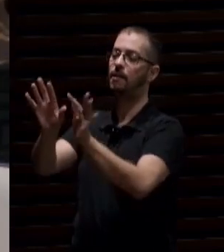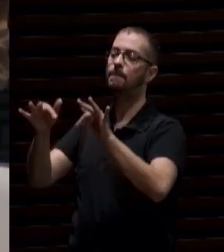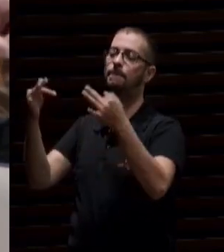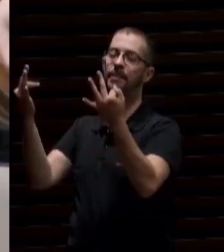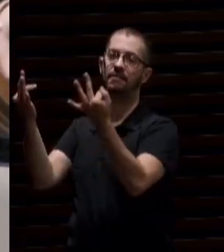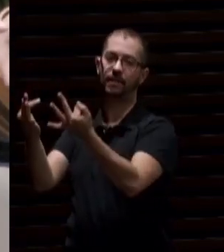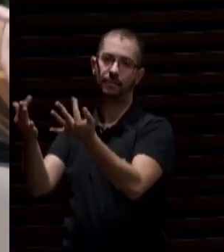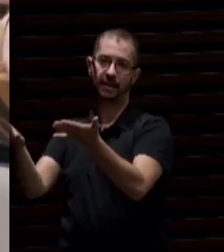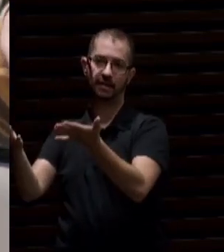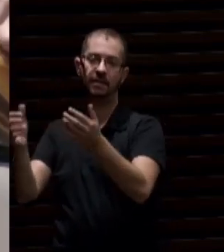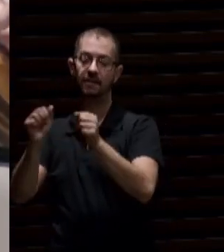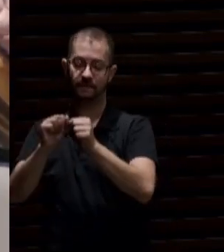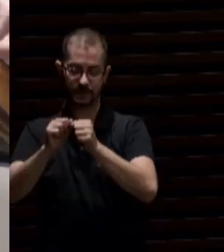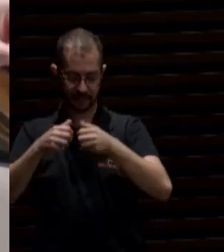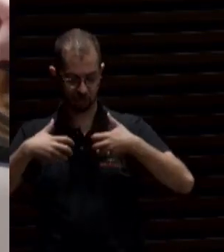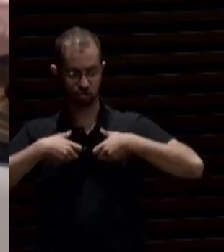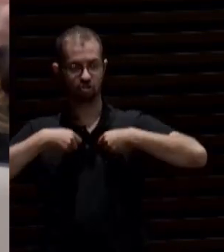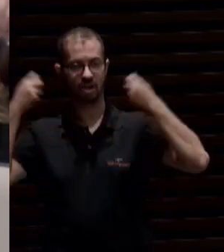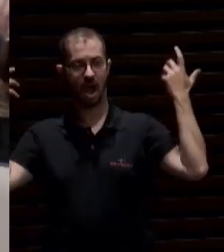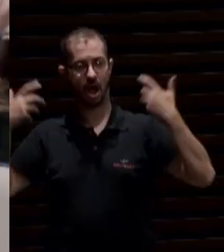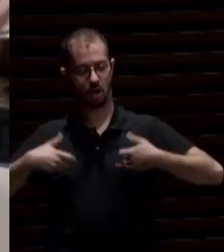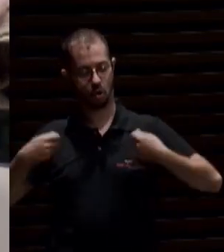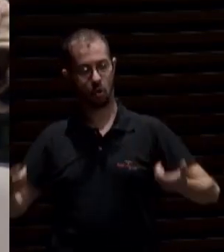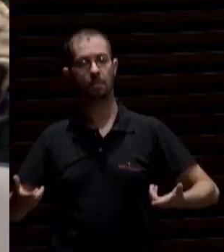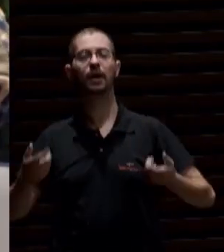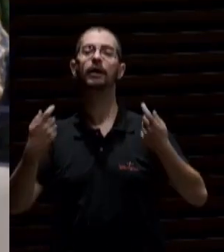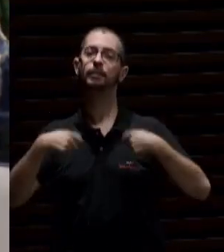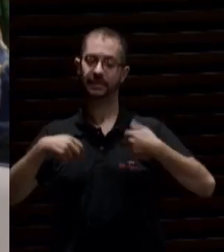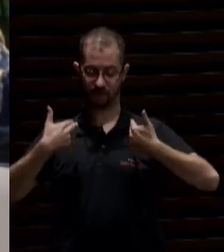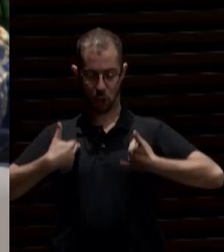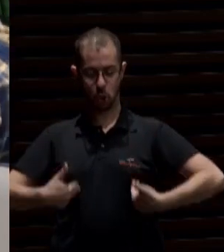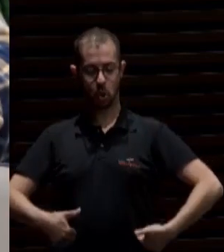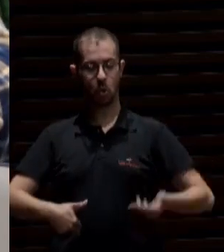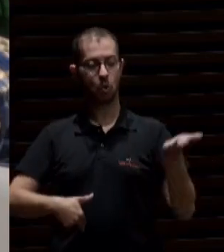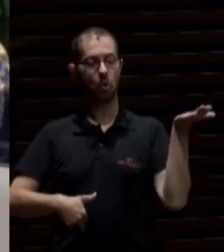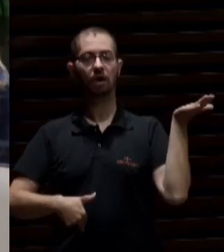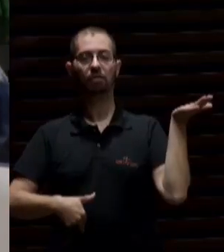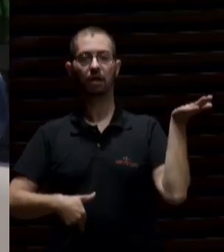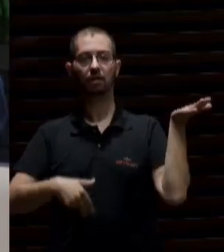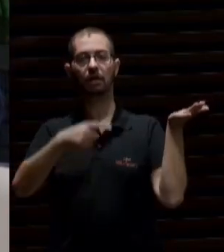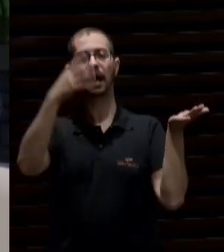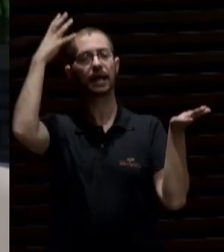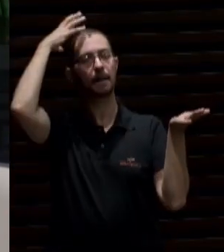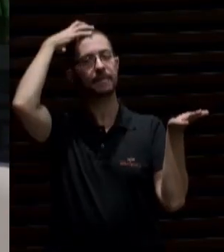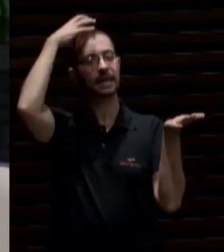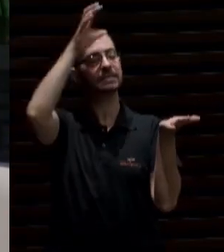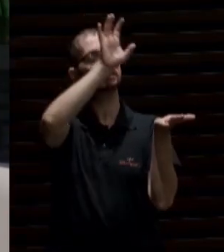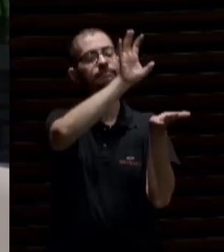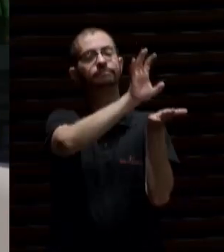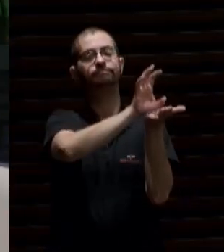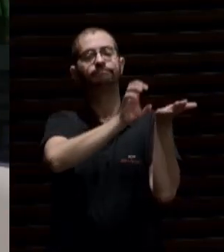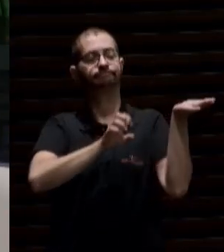eles tirassem as roupas e eles tinham que desfilar pela cidade inteira com todo mundo vendo eles nus, carregando